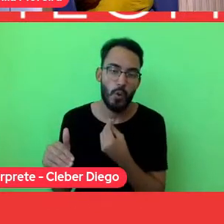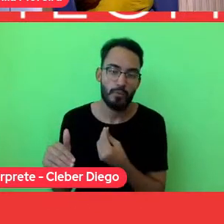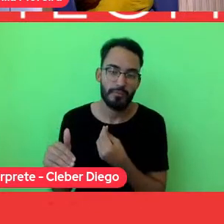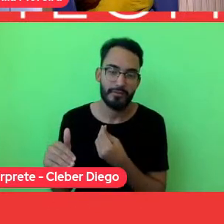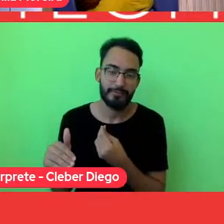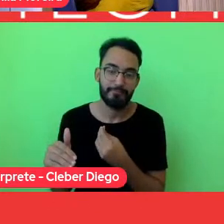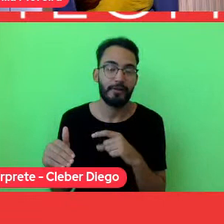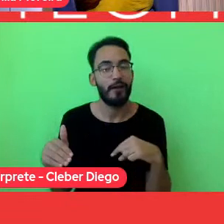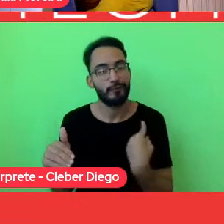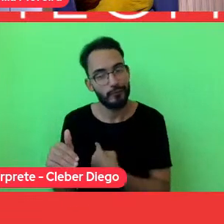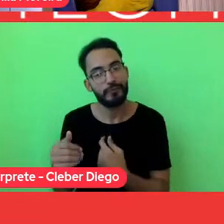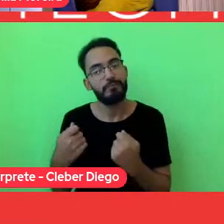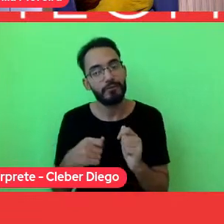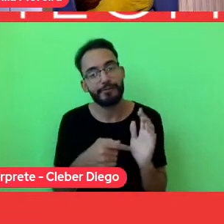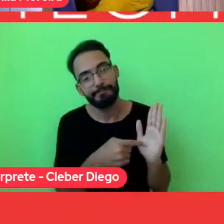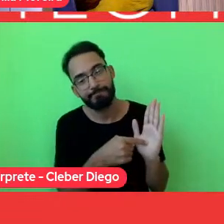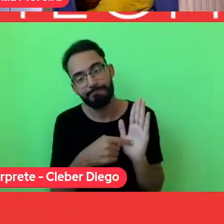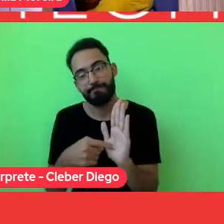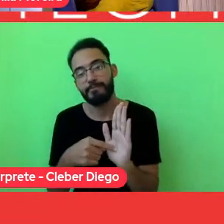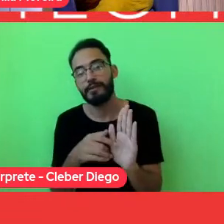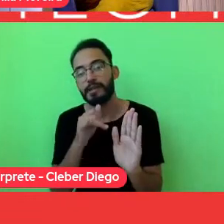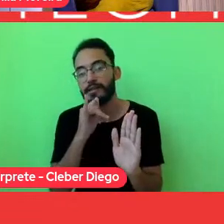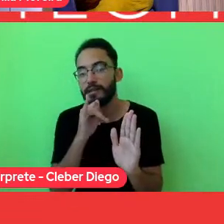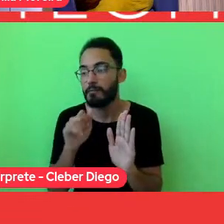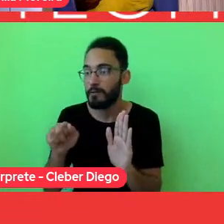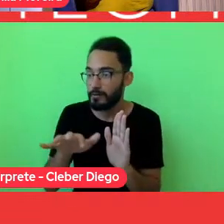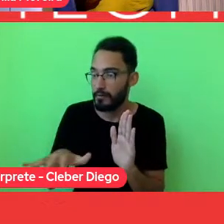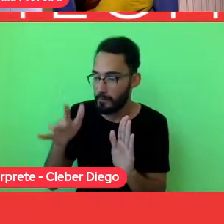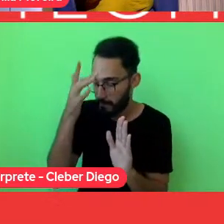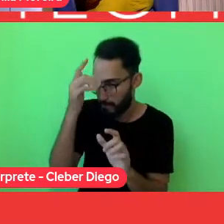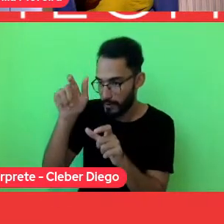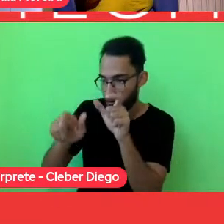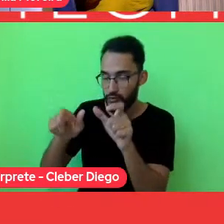a gente tem que trazer para essas pessoas...